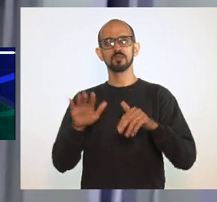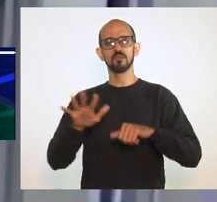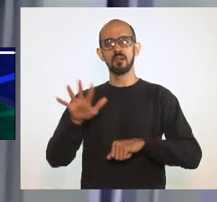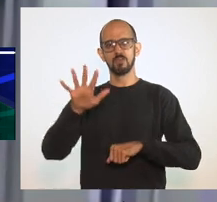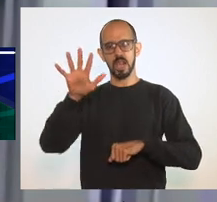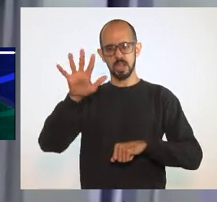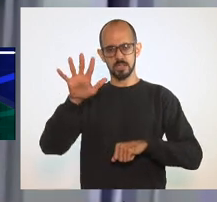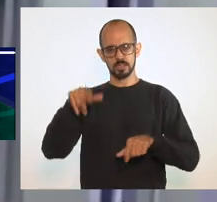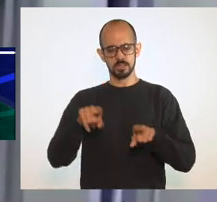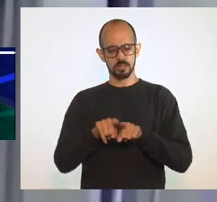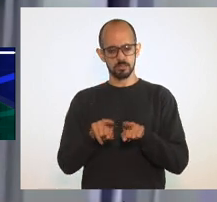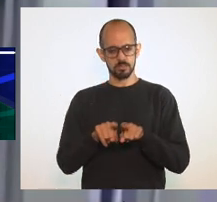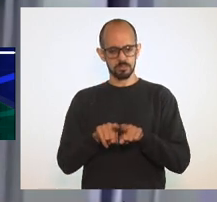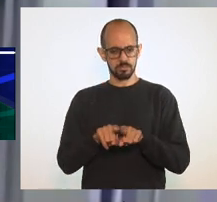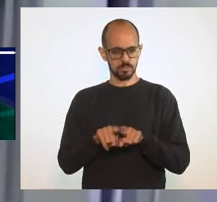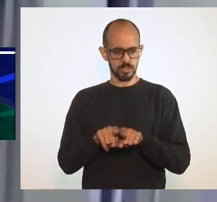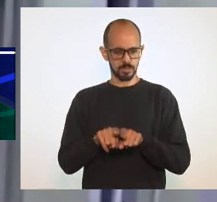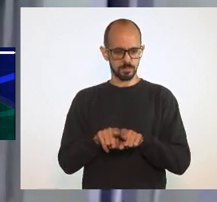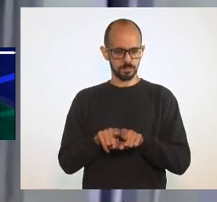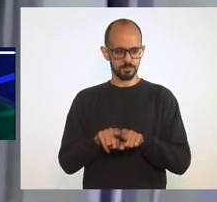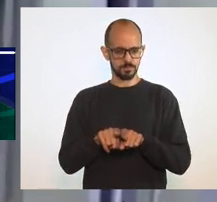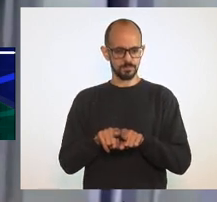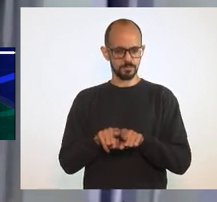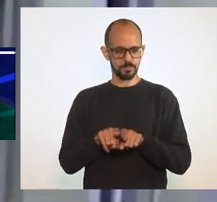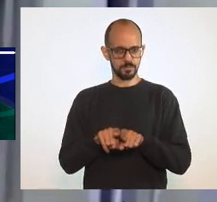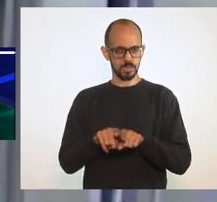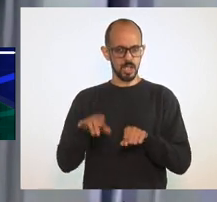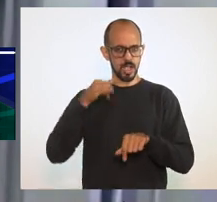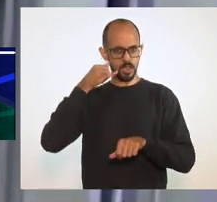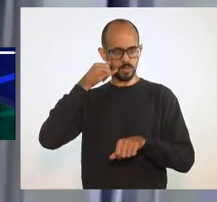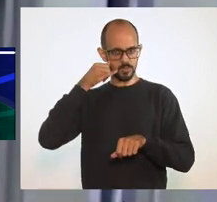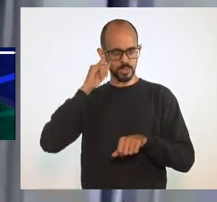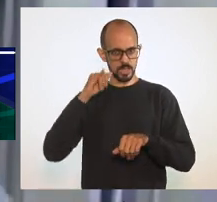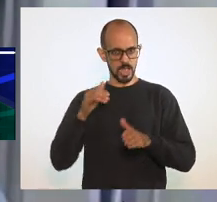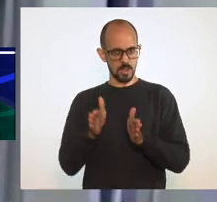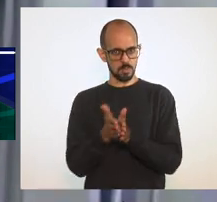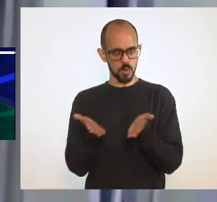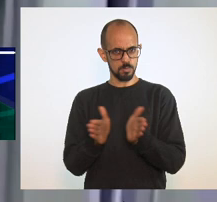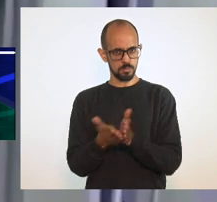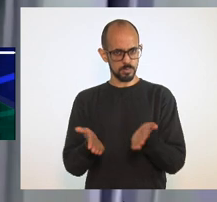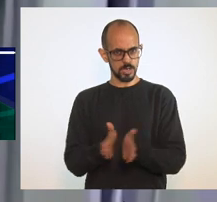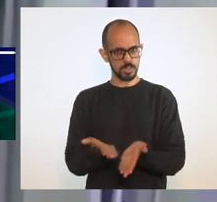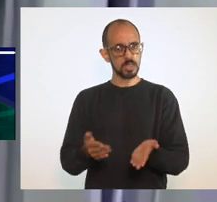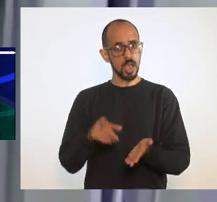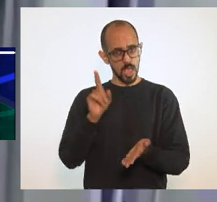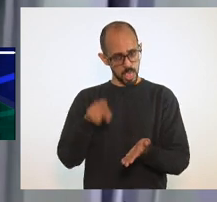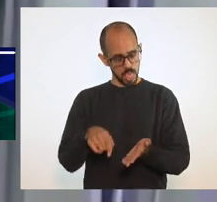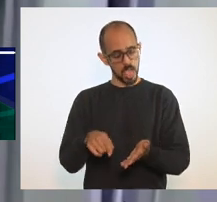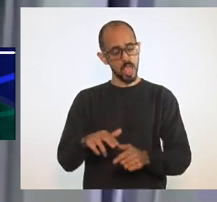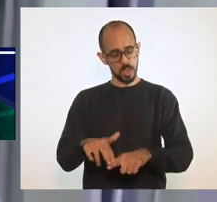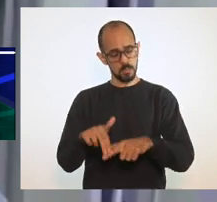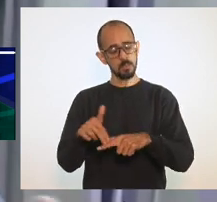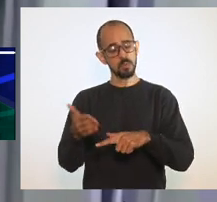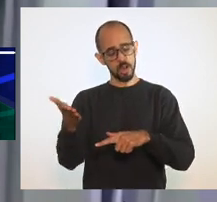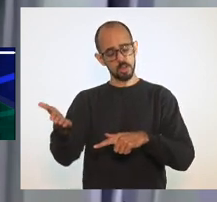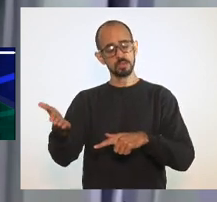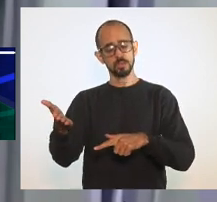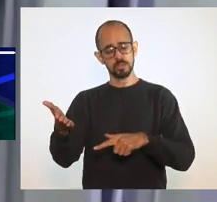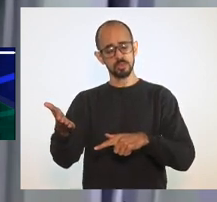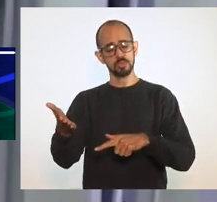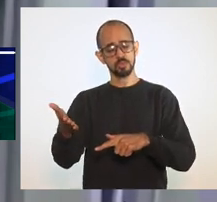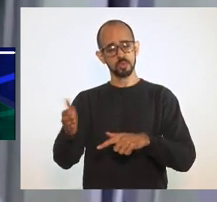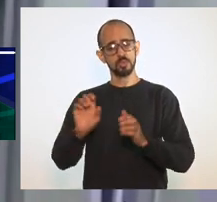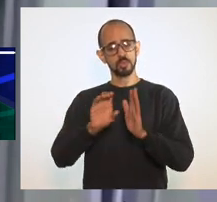Ora, o Fundo Estadual de Combate à Pobreza e às Desigualdades Sociais é justamente para isso, né?